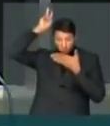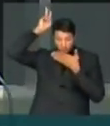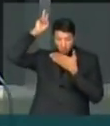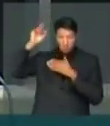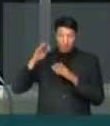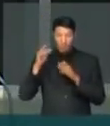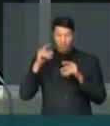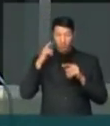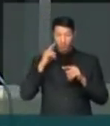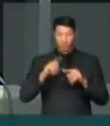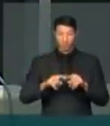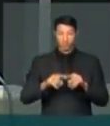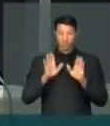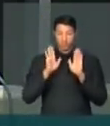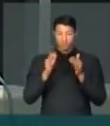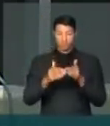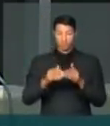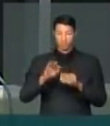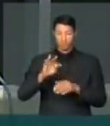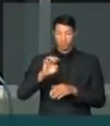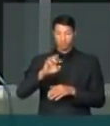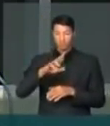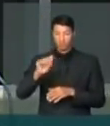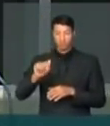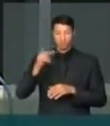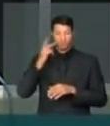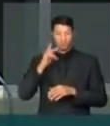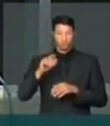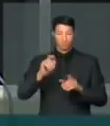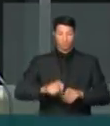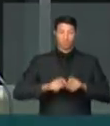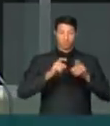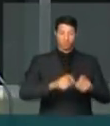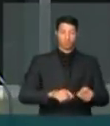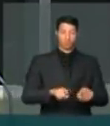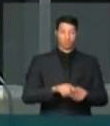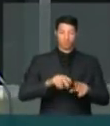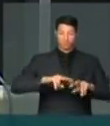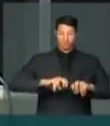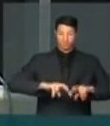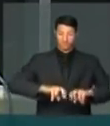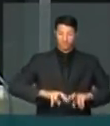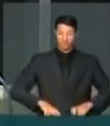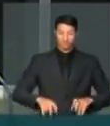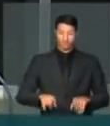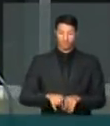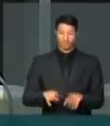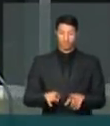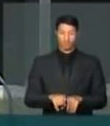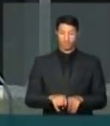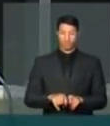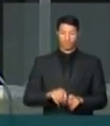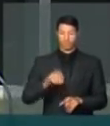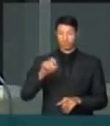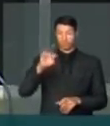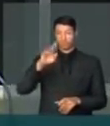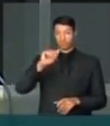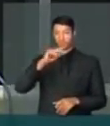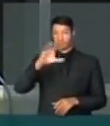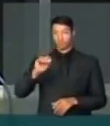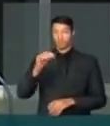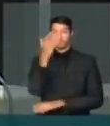em favor da concentração de terras para o agronegócio, a mineração e a extração de